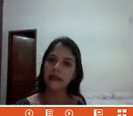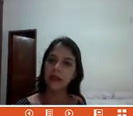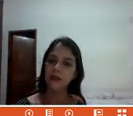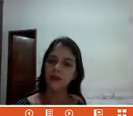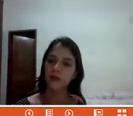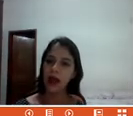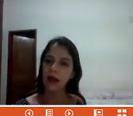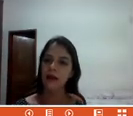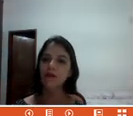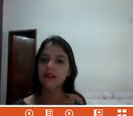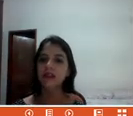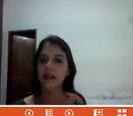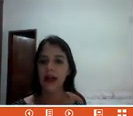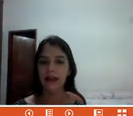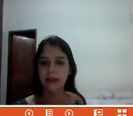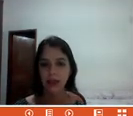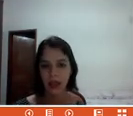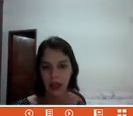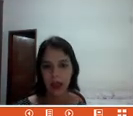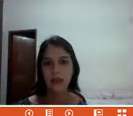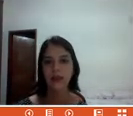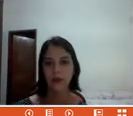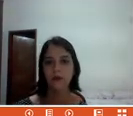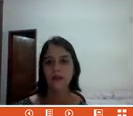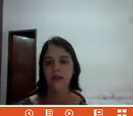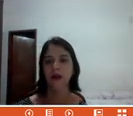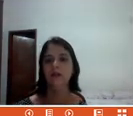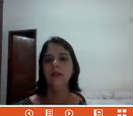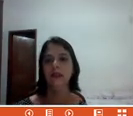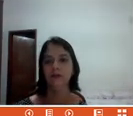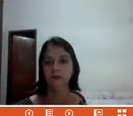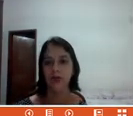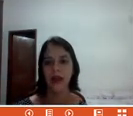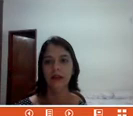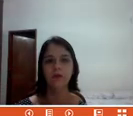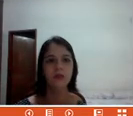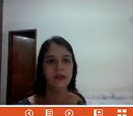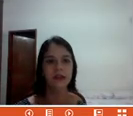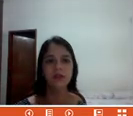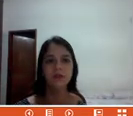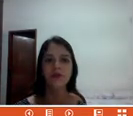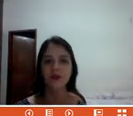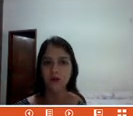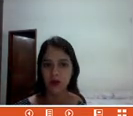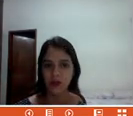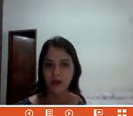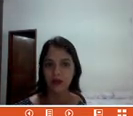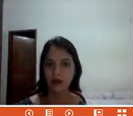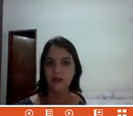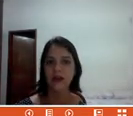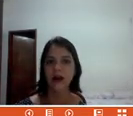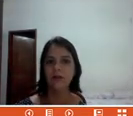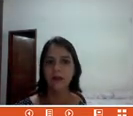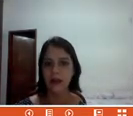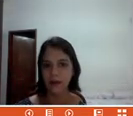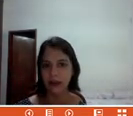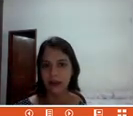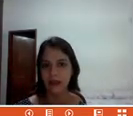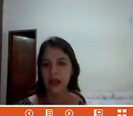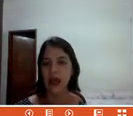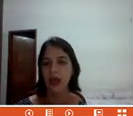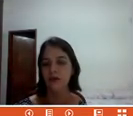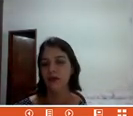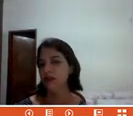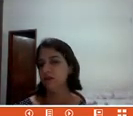tem acesso à língua de sinais, ele tem o sinal dele, tá? Então, todas essas pessoas podem ter o seu sinal em